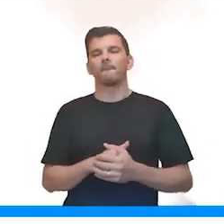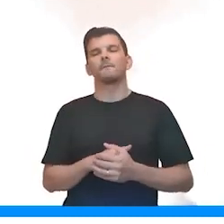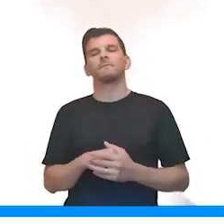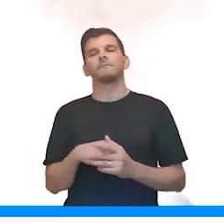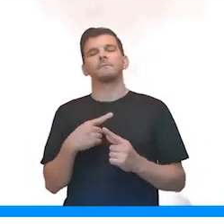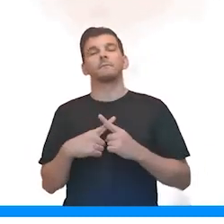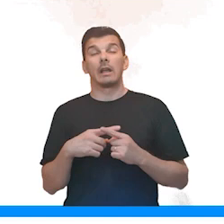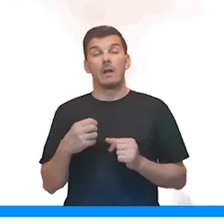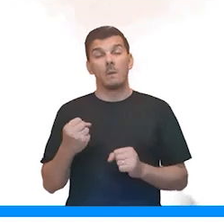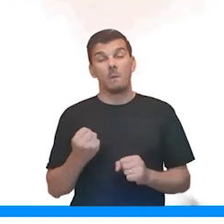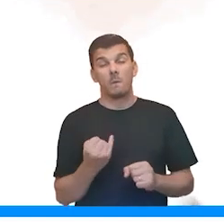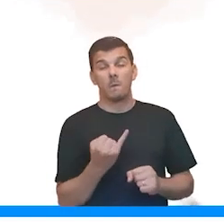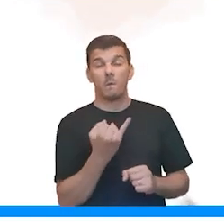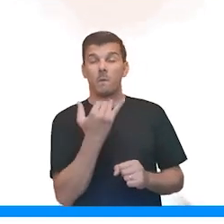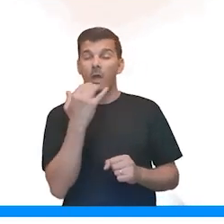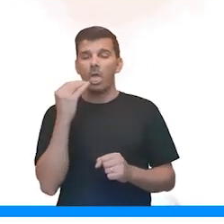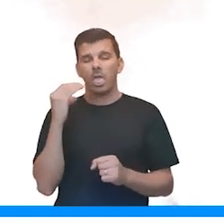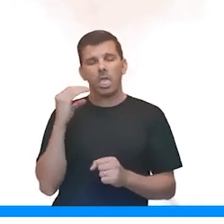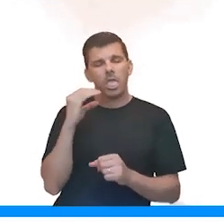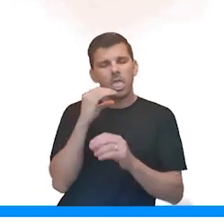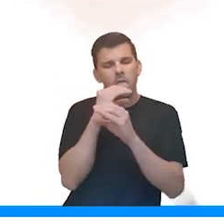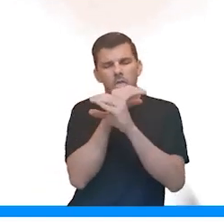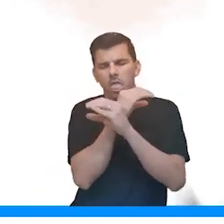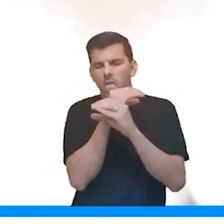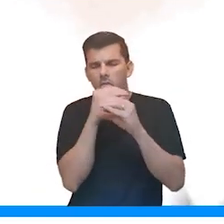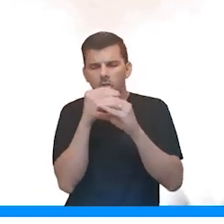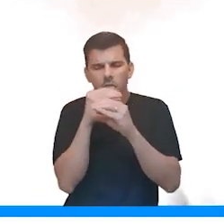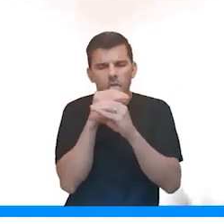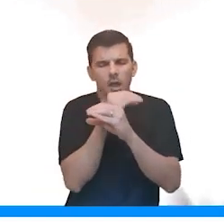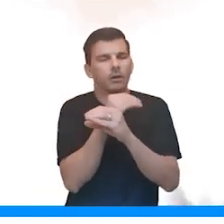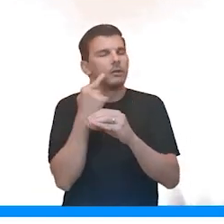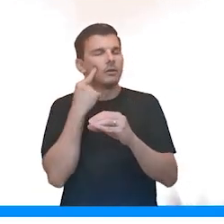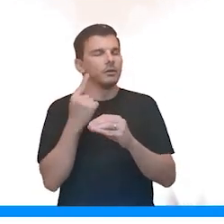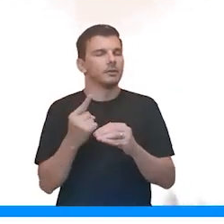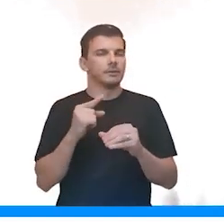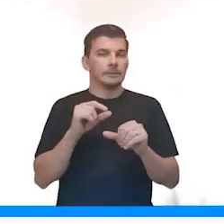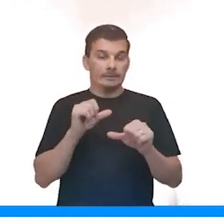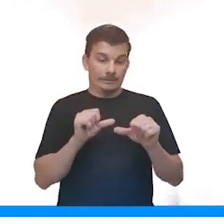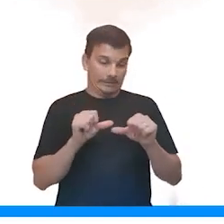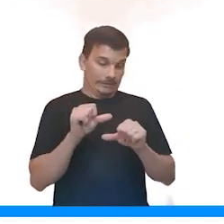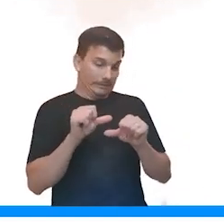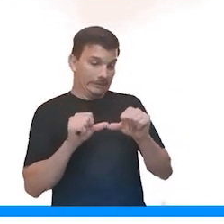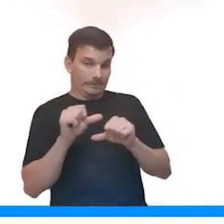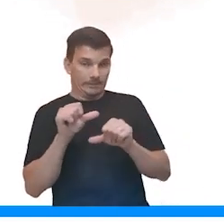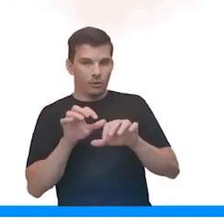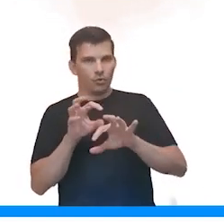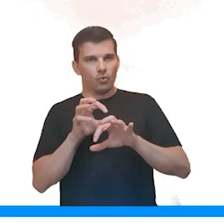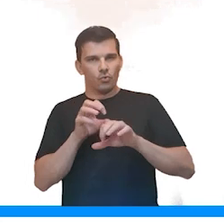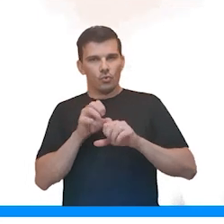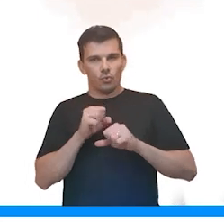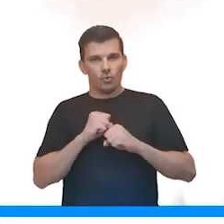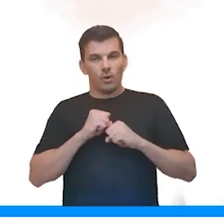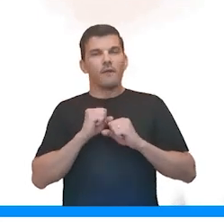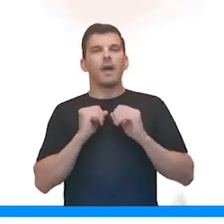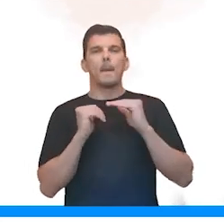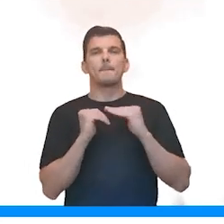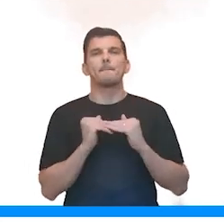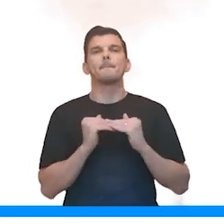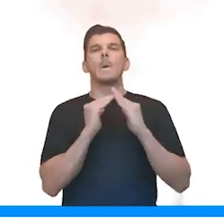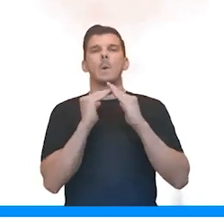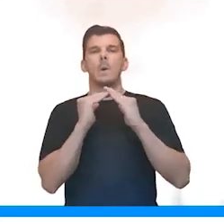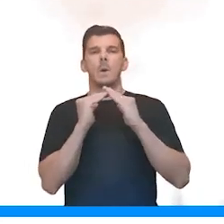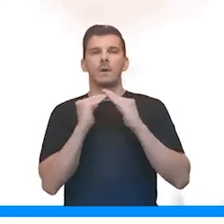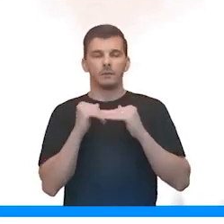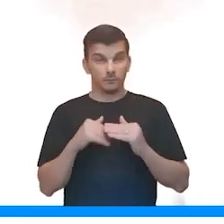quando a quantidade de calor que é fornecida para o gás, o gás